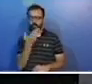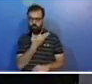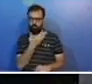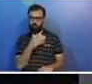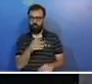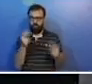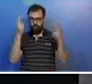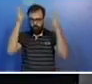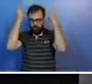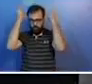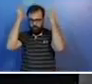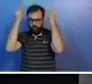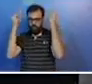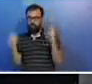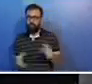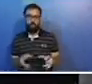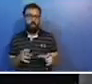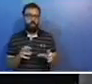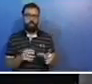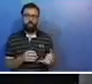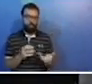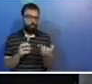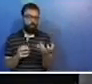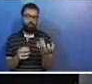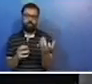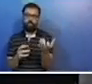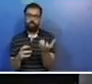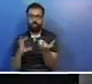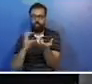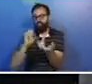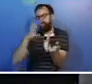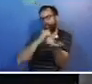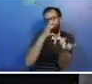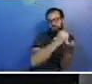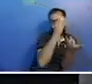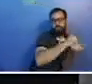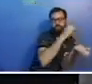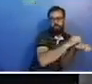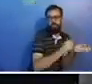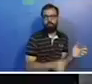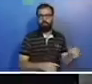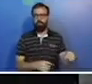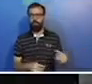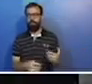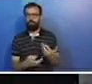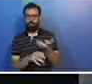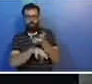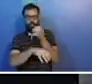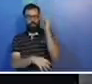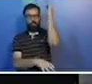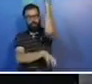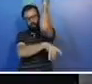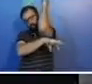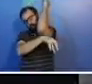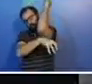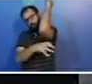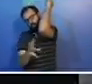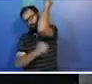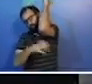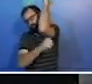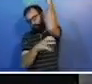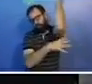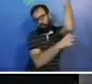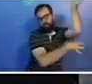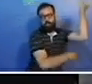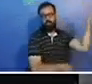comer todas as plantações, o pasto, a raiz do pasto, e eles foram